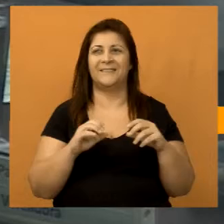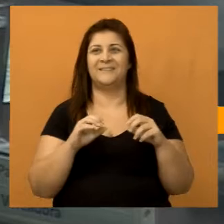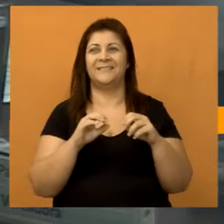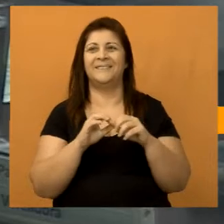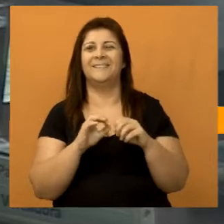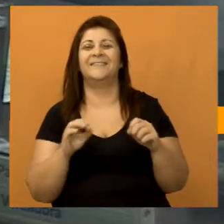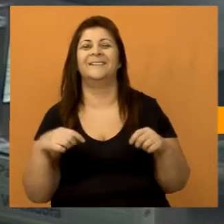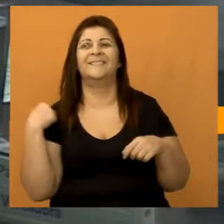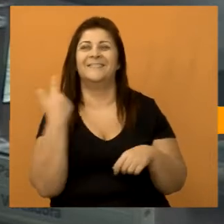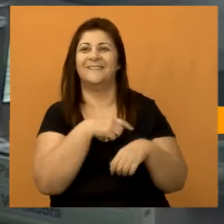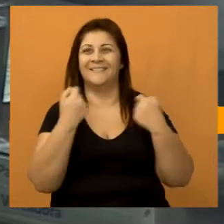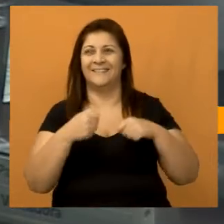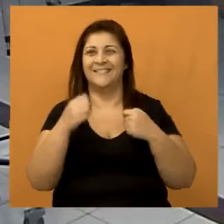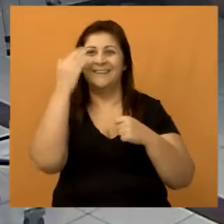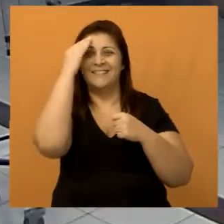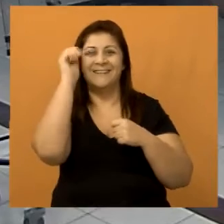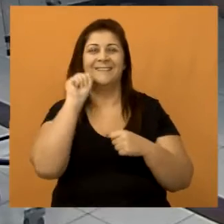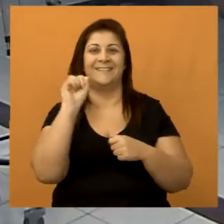aconteceu.